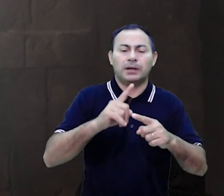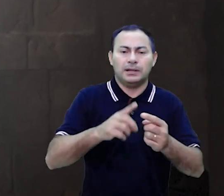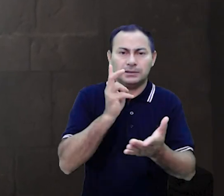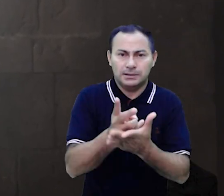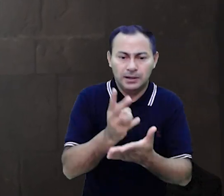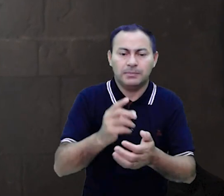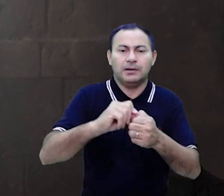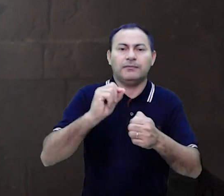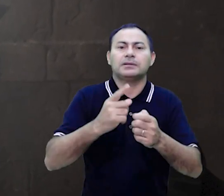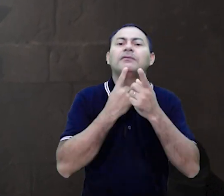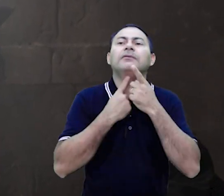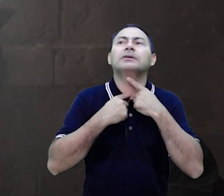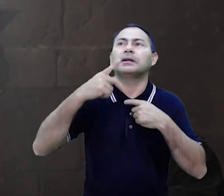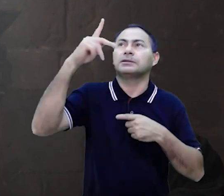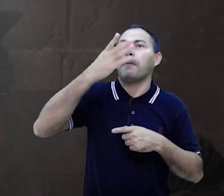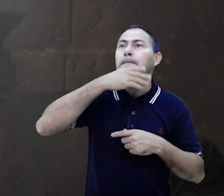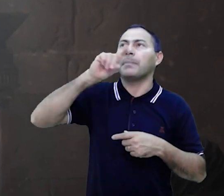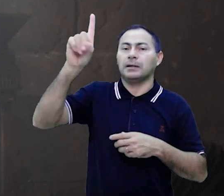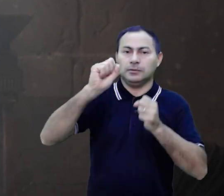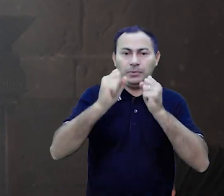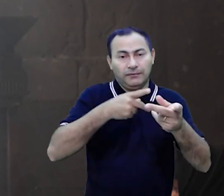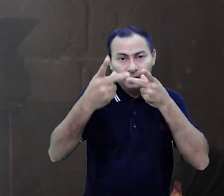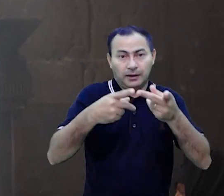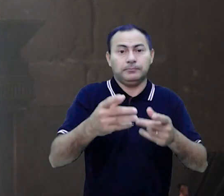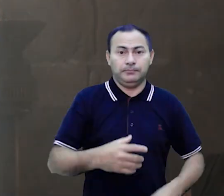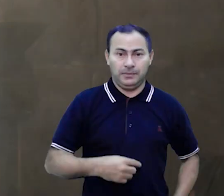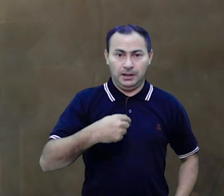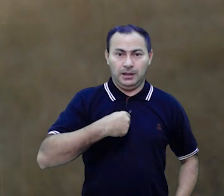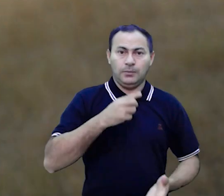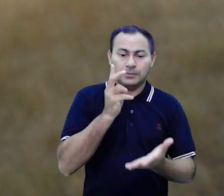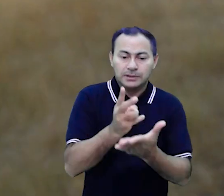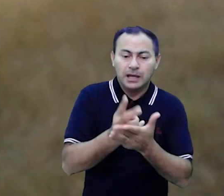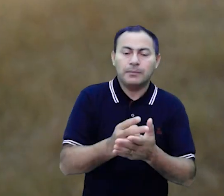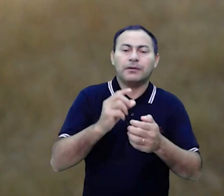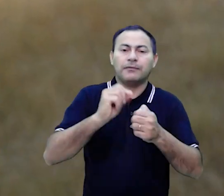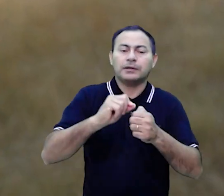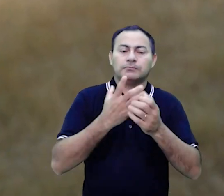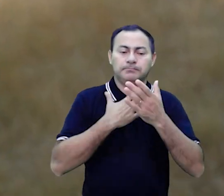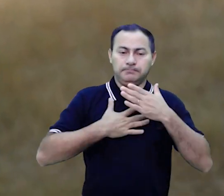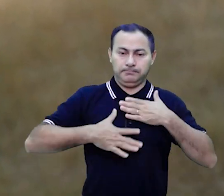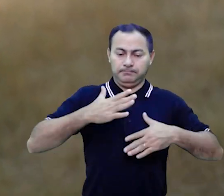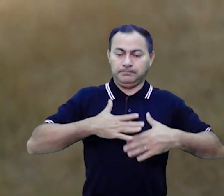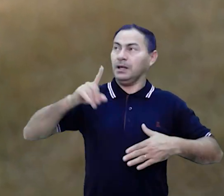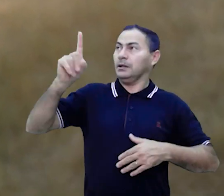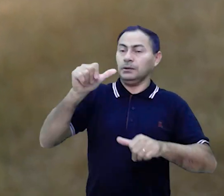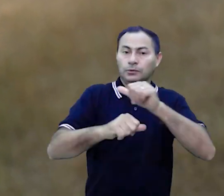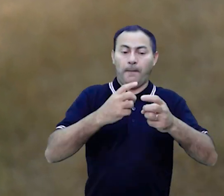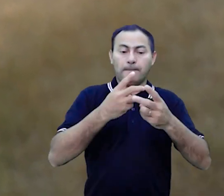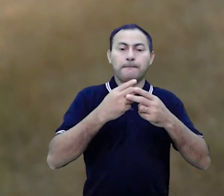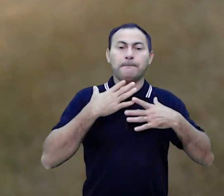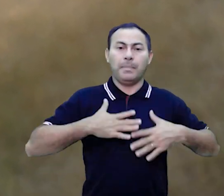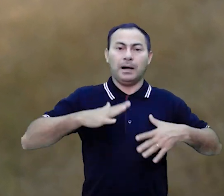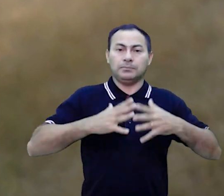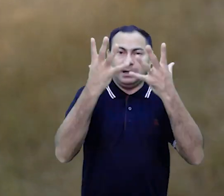manso porque sempre fazia a vontade de seu Pai. Ele podia dizer, eu sempre faço aquilo que agrada ao Pai. Ele se